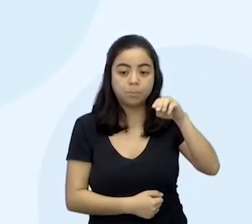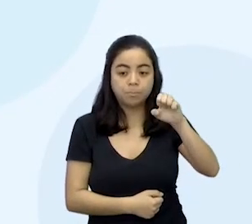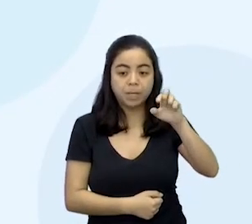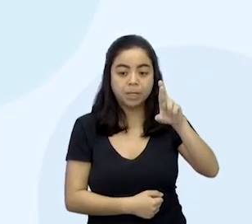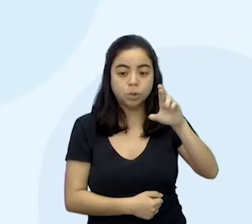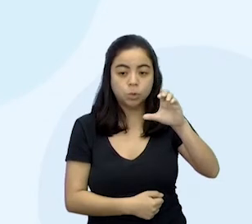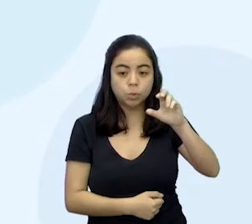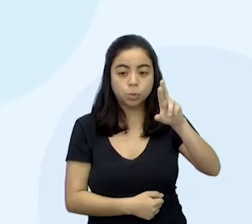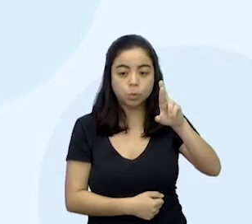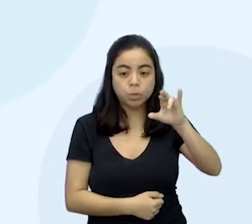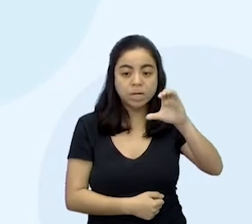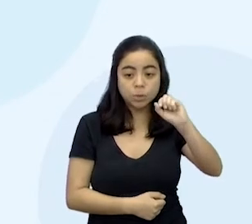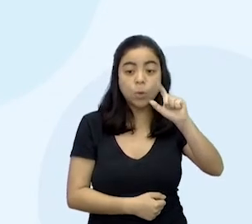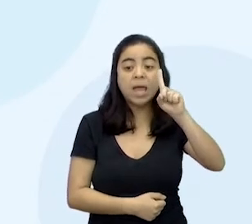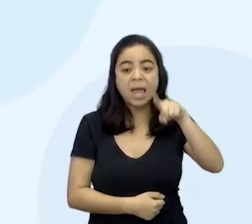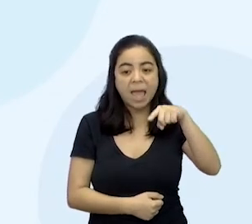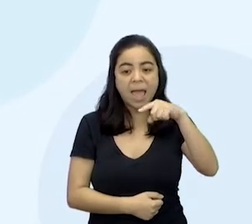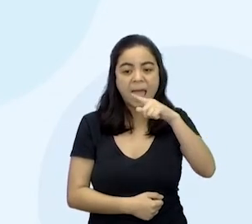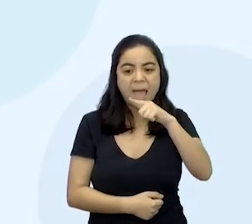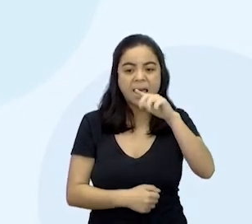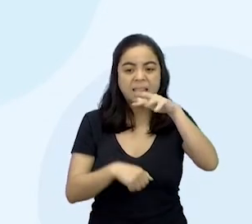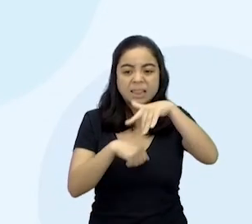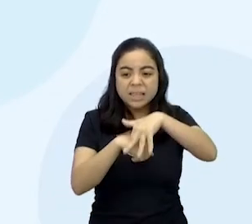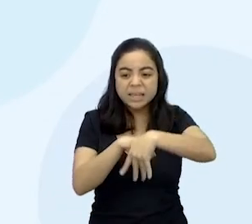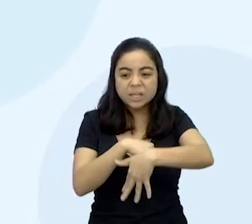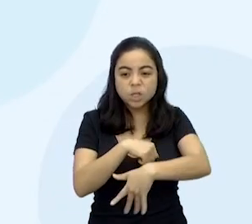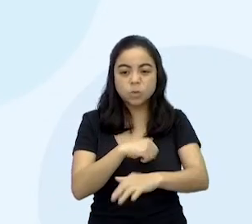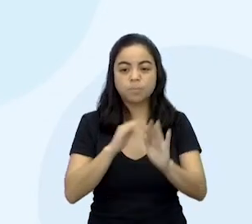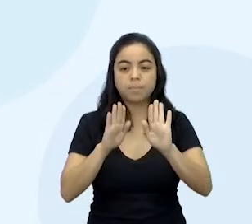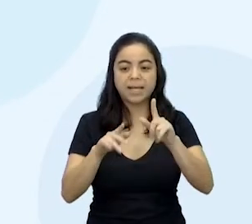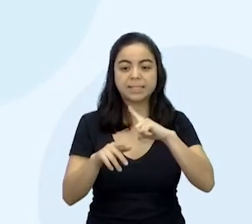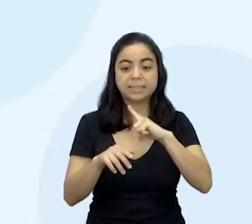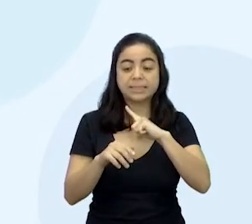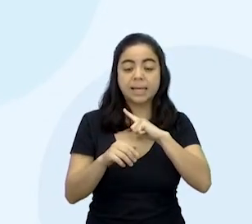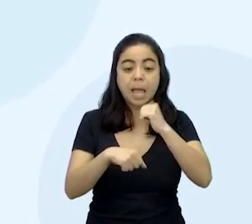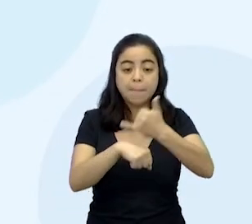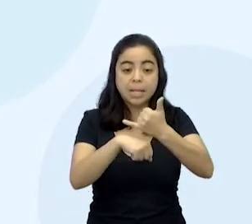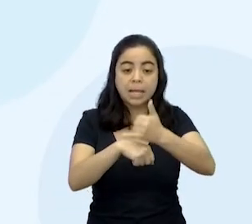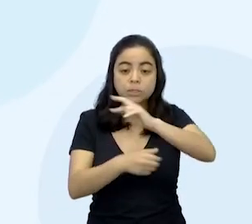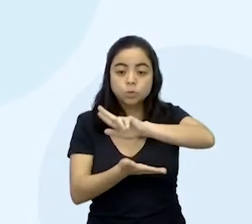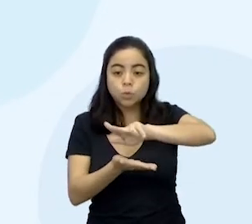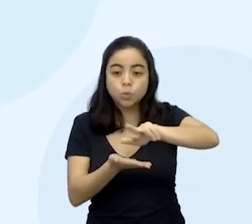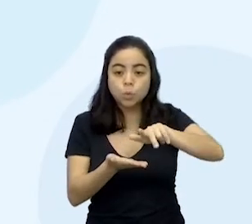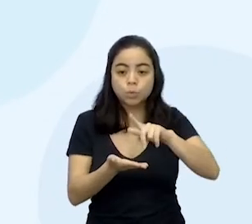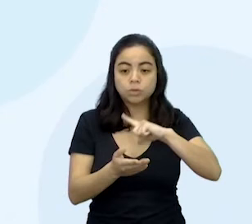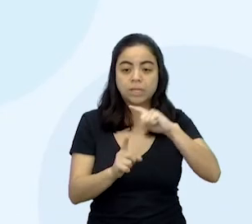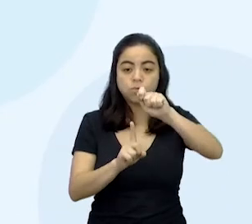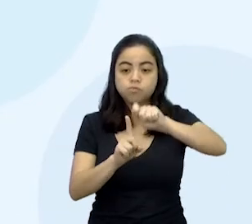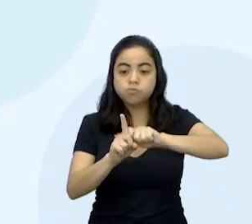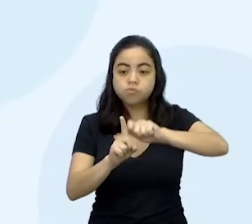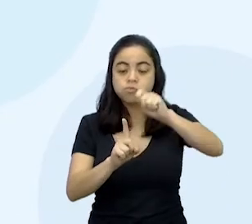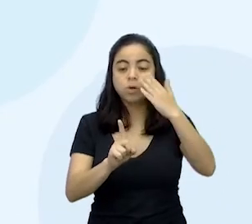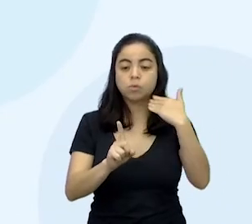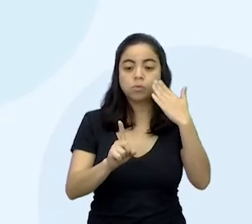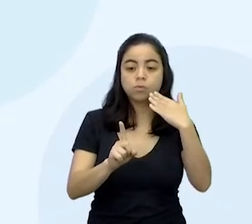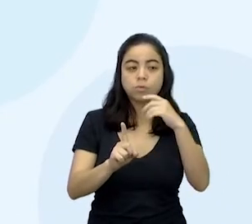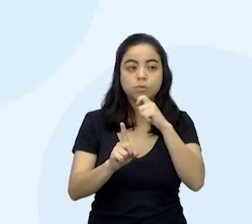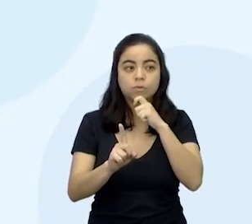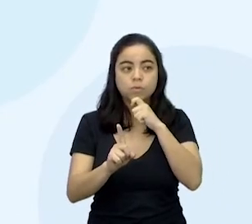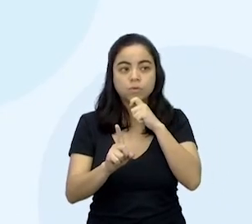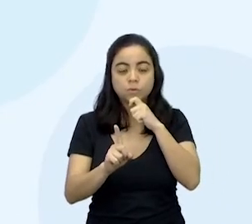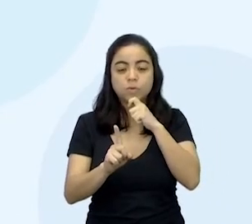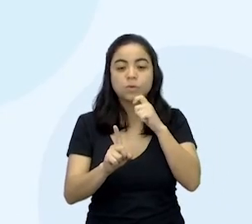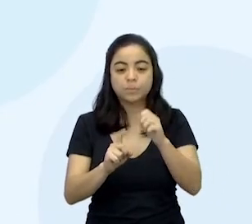líquido na temperatura ambiente, mas a gente tem outros metais que têm temperaturas de fusão